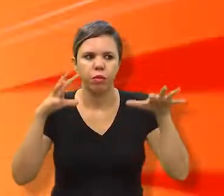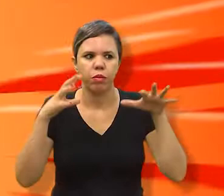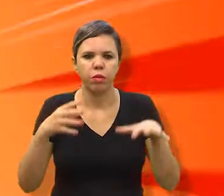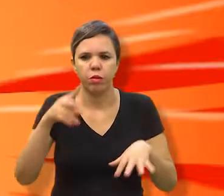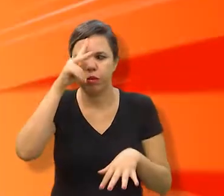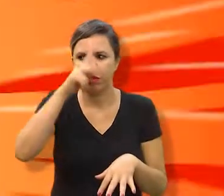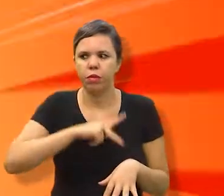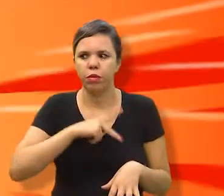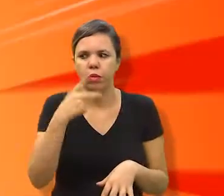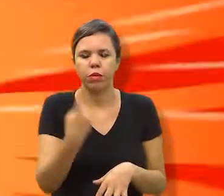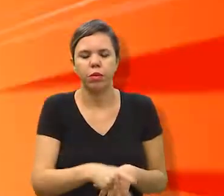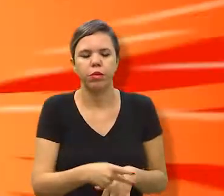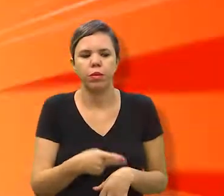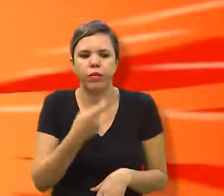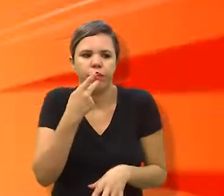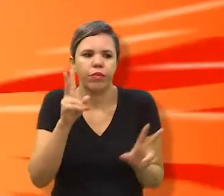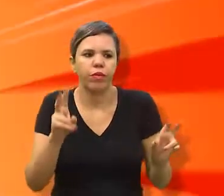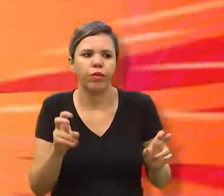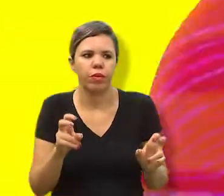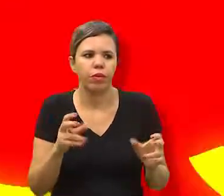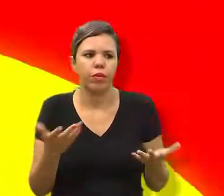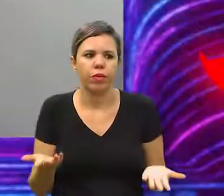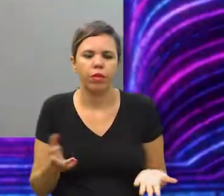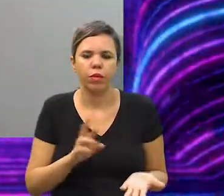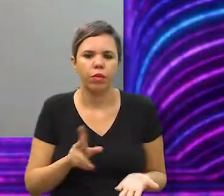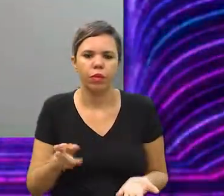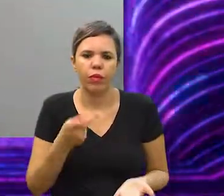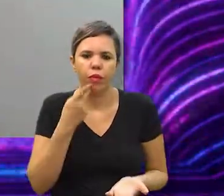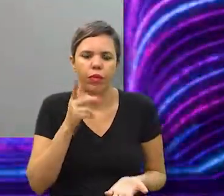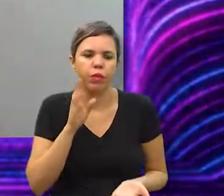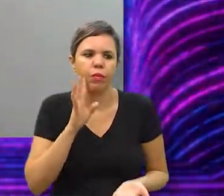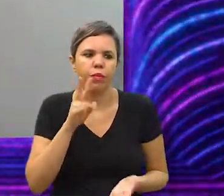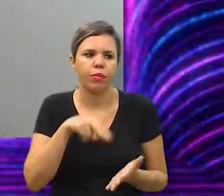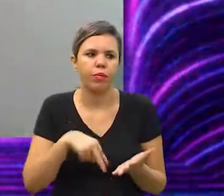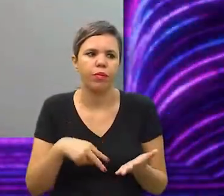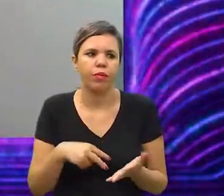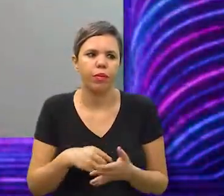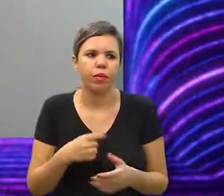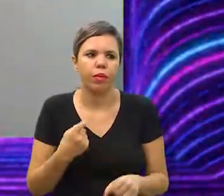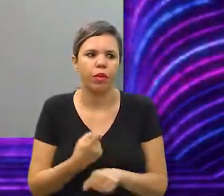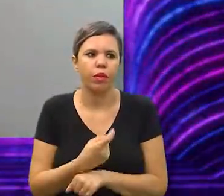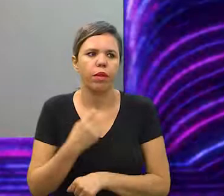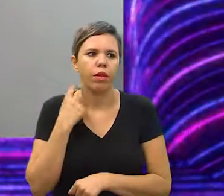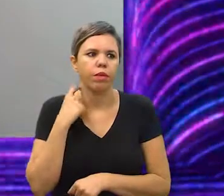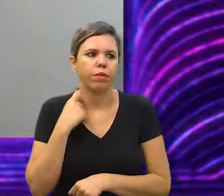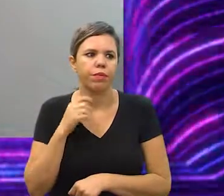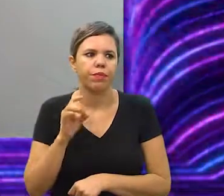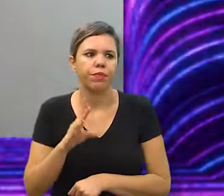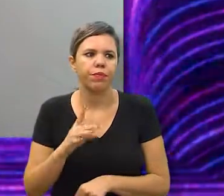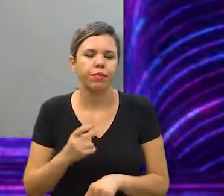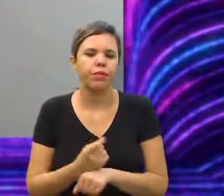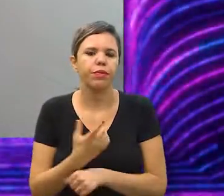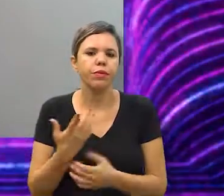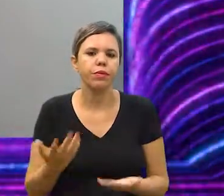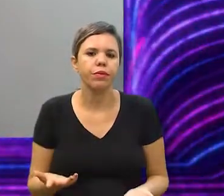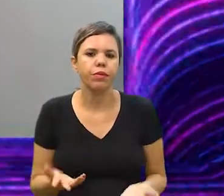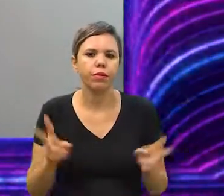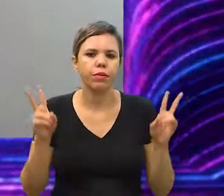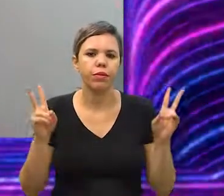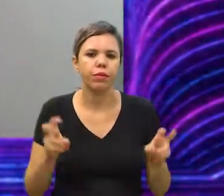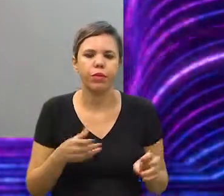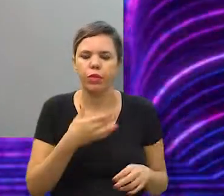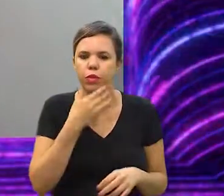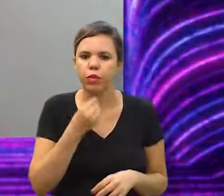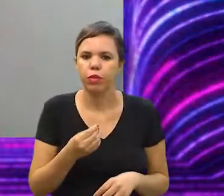dele. E aí eu não vou falar qual é o monstro dele, porque, né, é legal ler a história para descobrir qual é. E a gente só vai descobrir qual é a relação